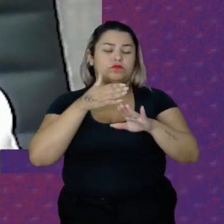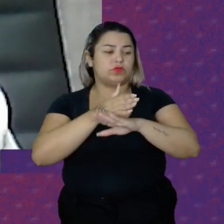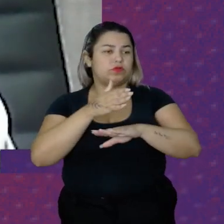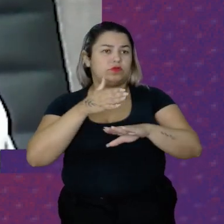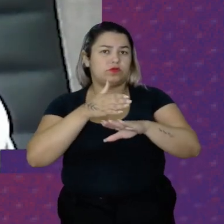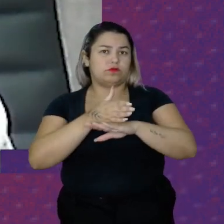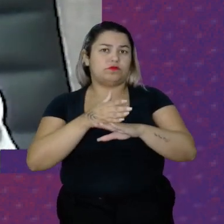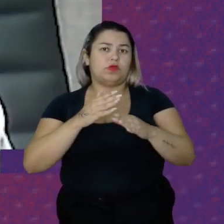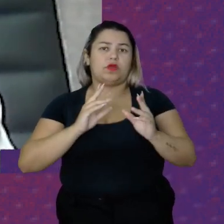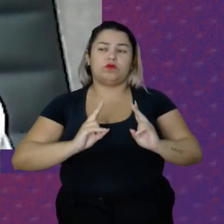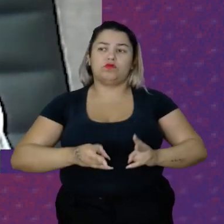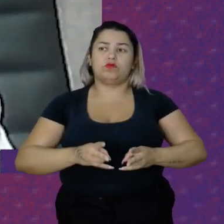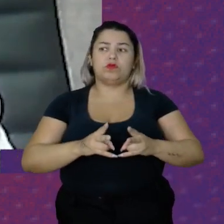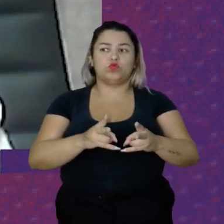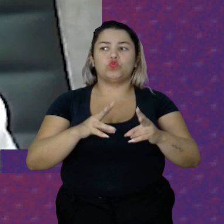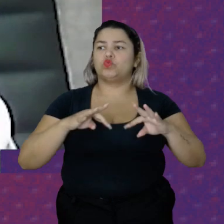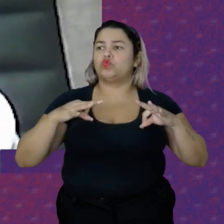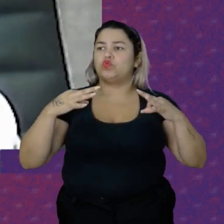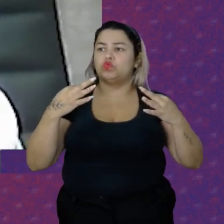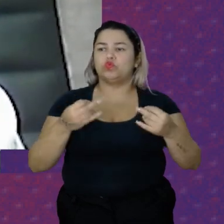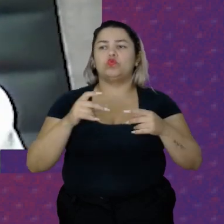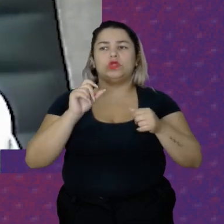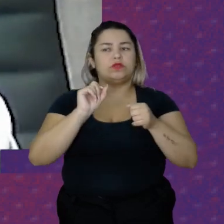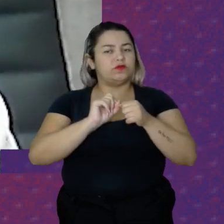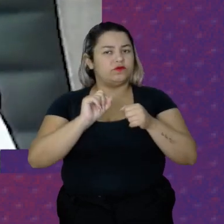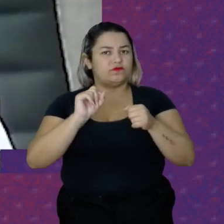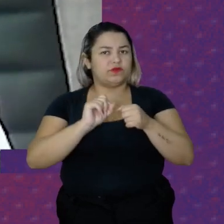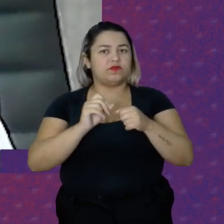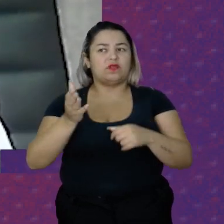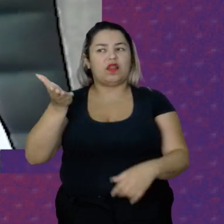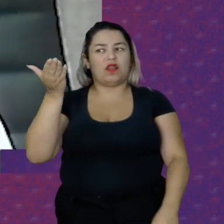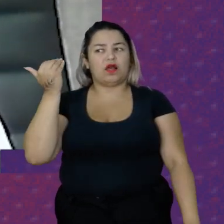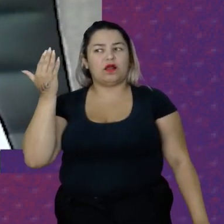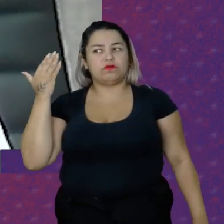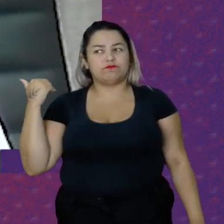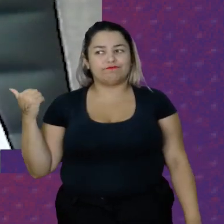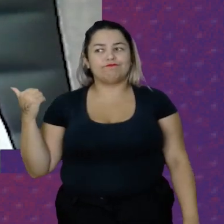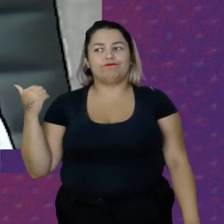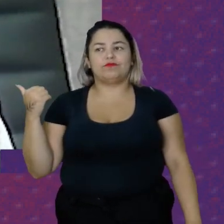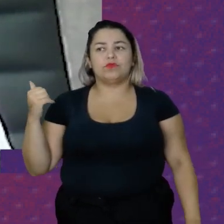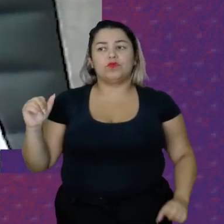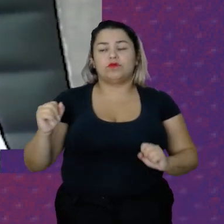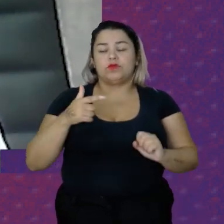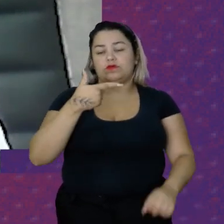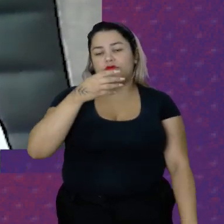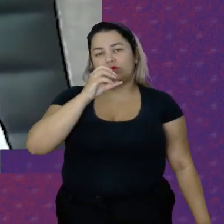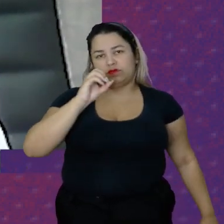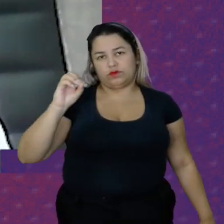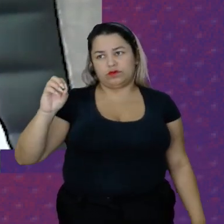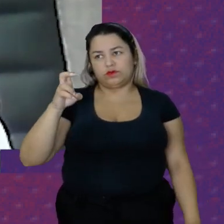dê sequência a tudo que ele introduziu lá atrás. Eu posso falar de 2005, mas eles